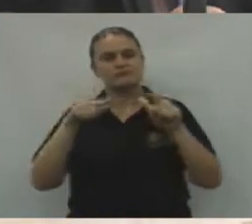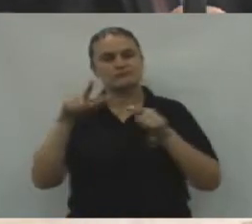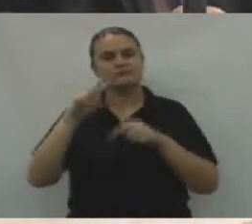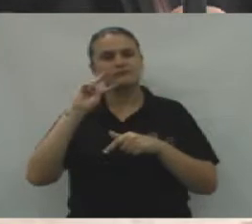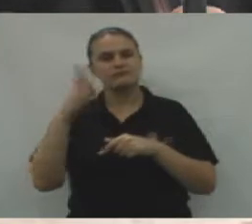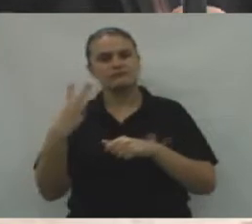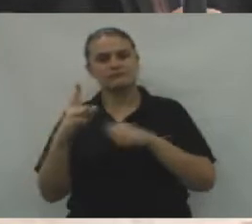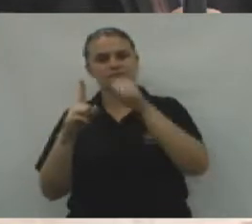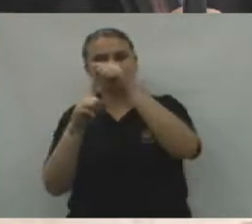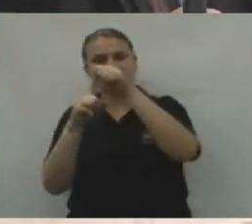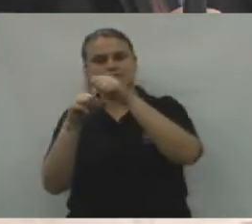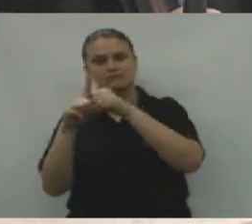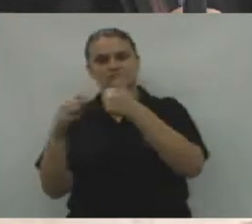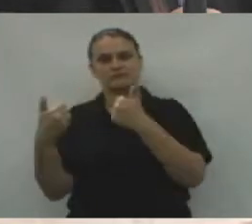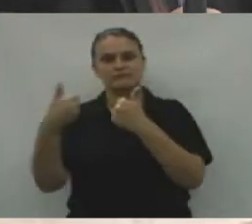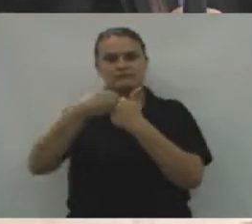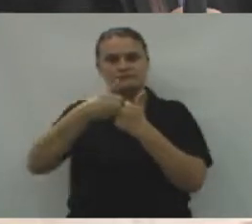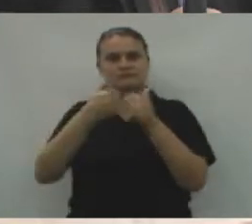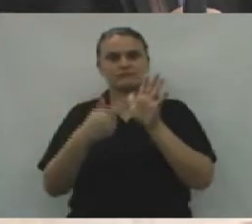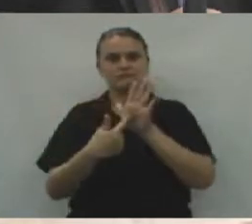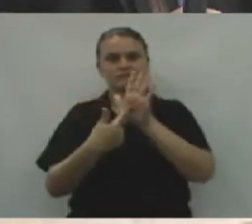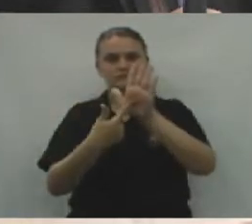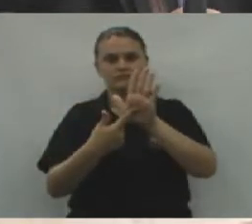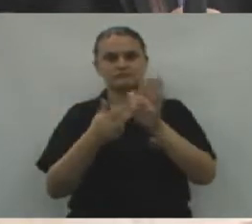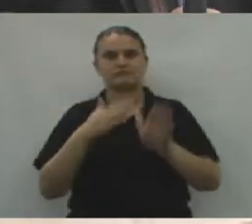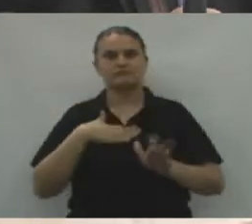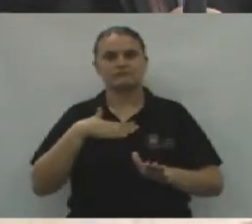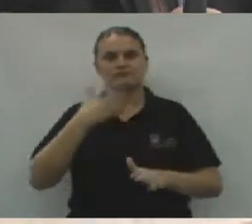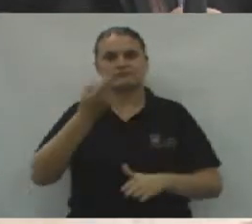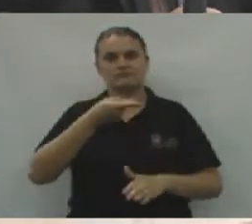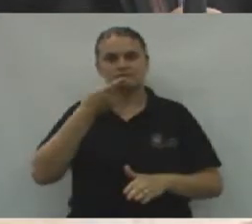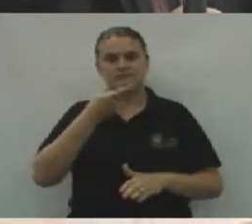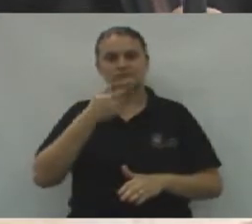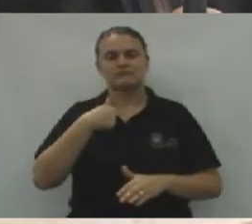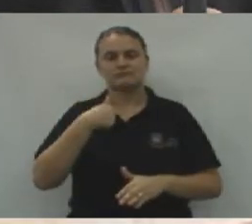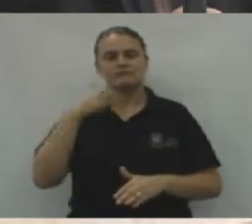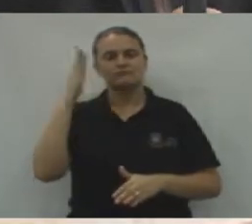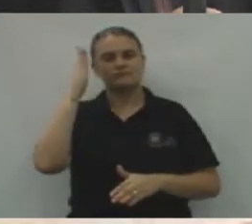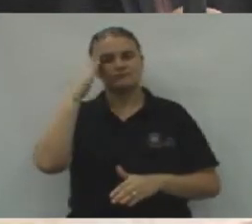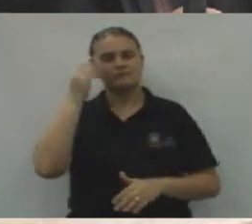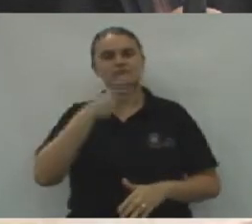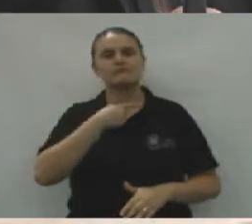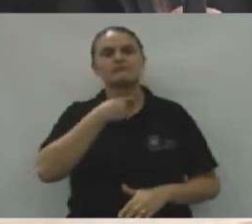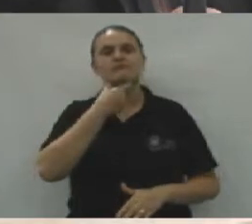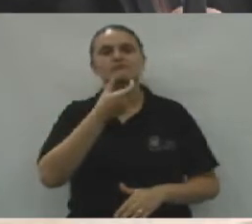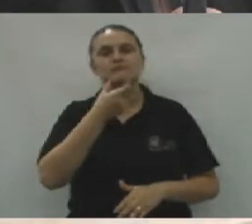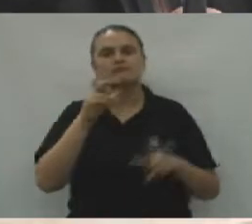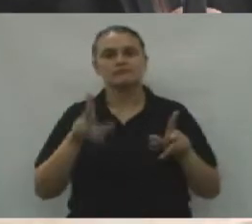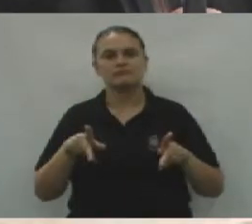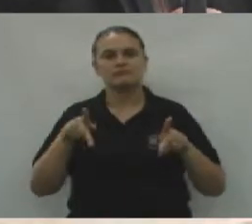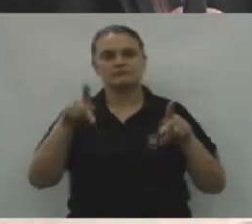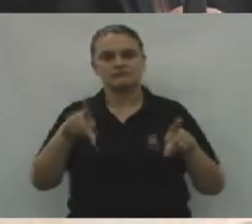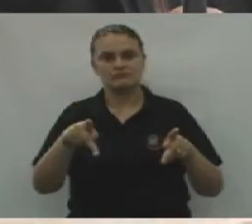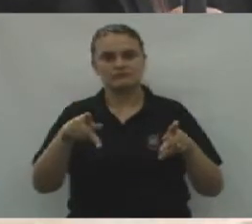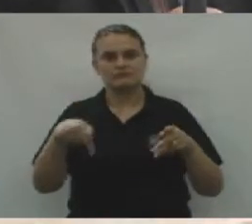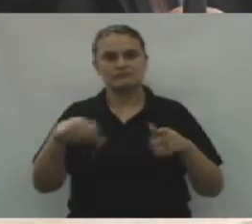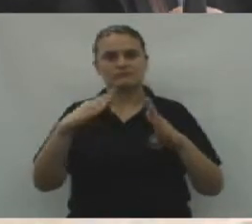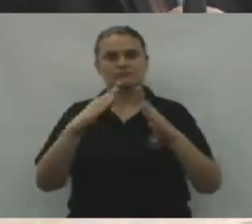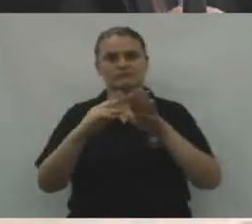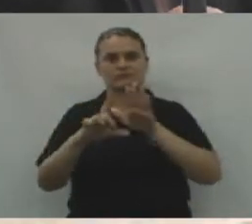possa apresentar a minha palavra e eu ser a voz da população nesta